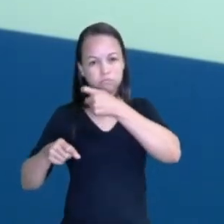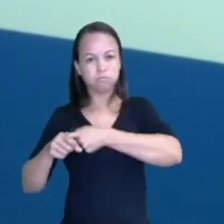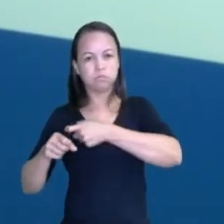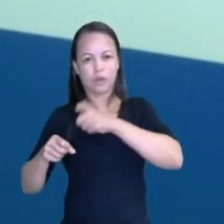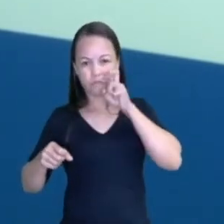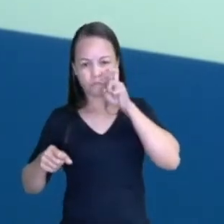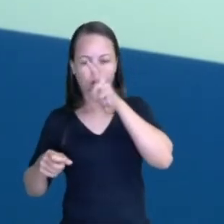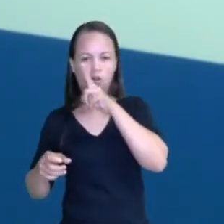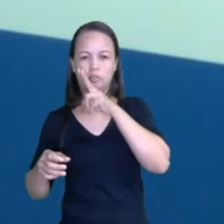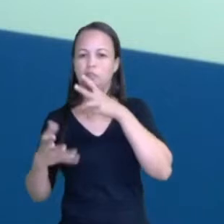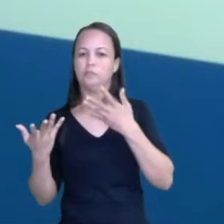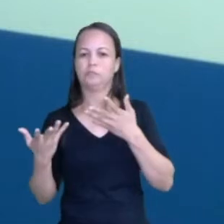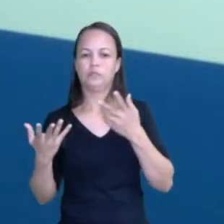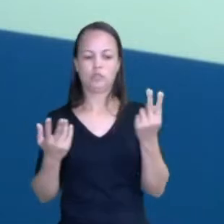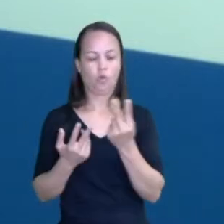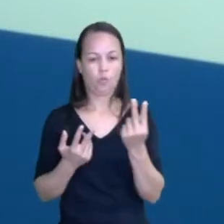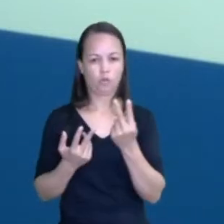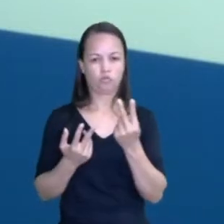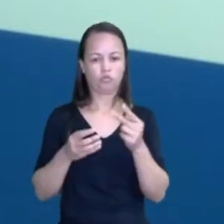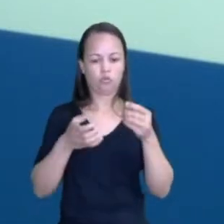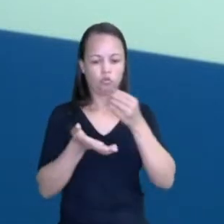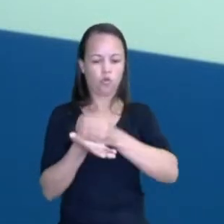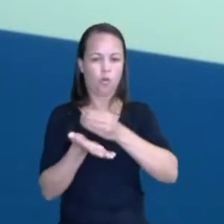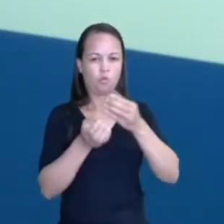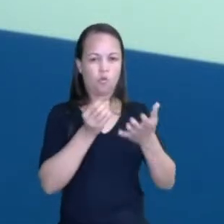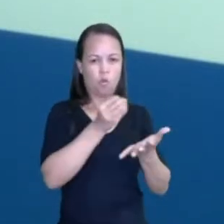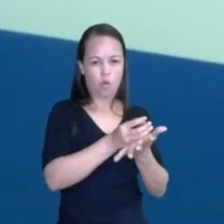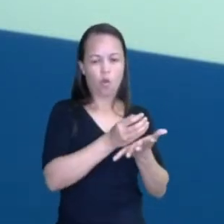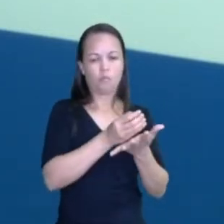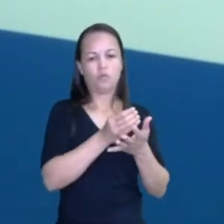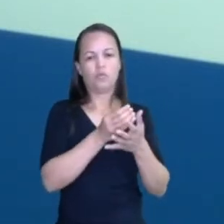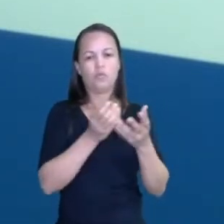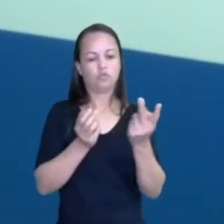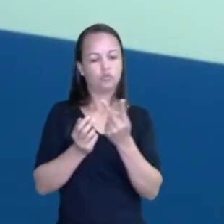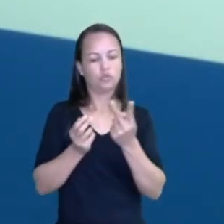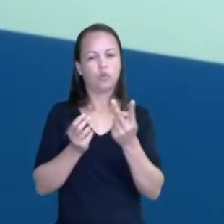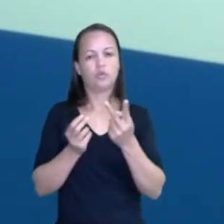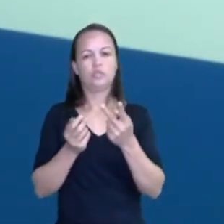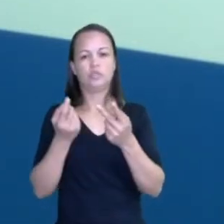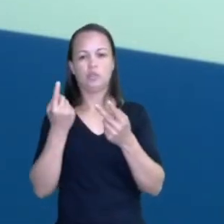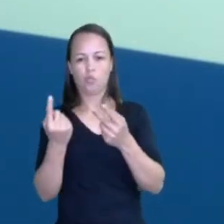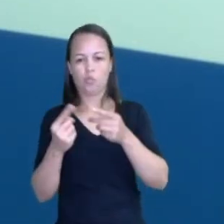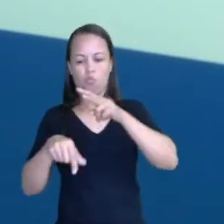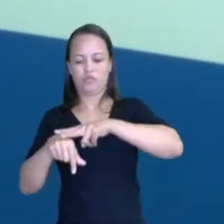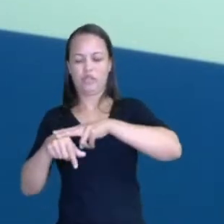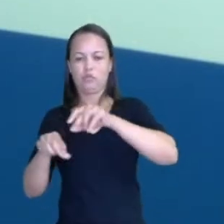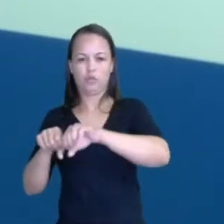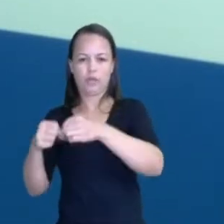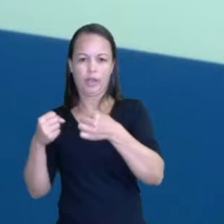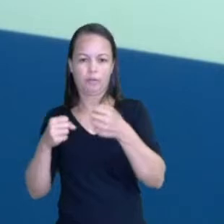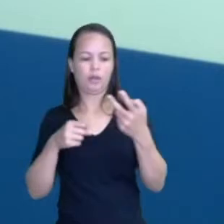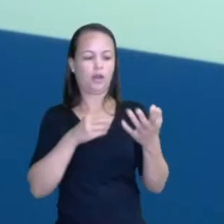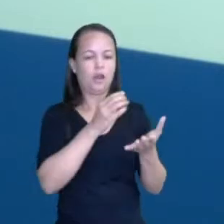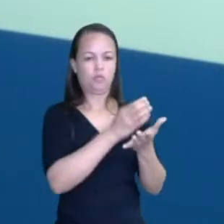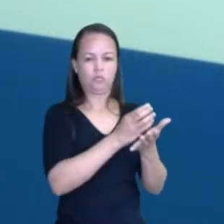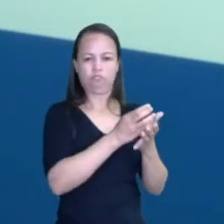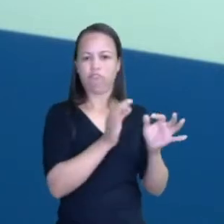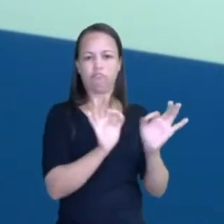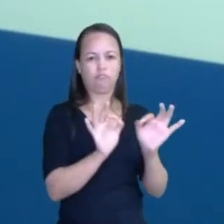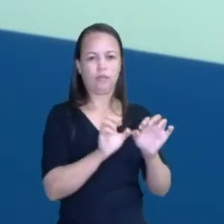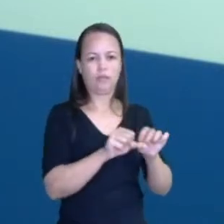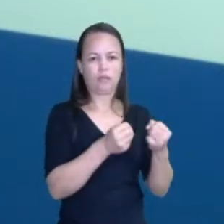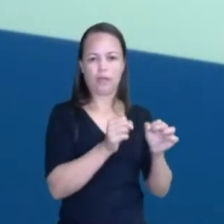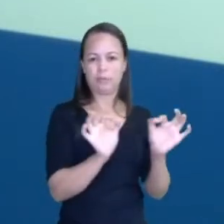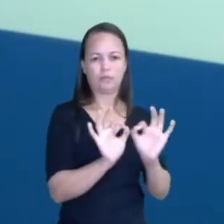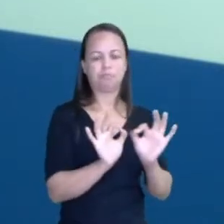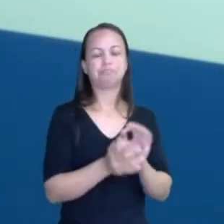resistente. Tanto é que se eu derrubar os dois aqui, o copo de vidro vai quebrar, mas o copo de plástico ele não vai quebrar, tá certo? Então perceberam